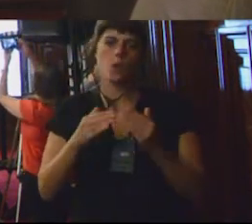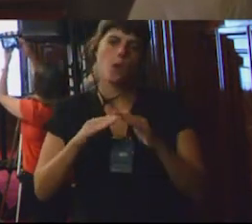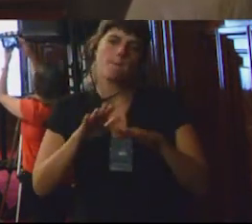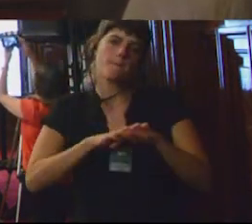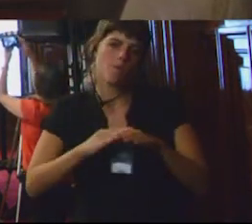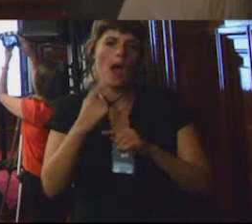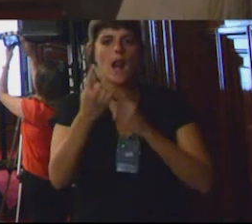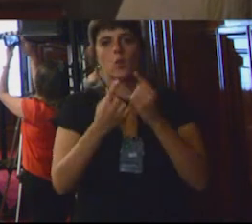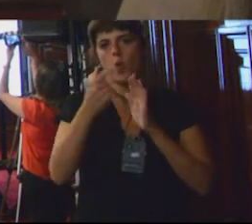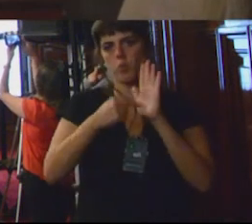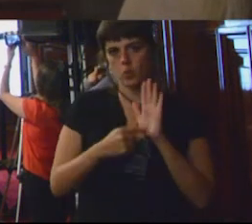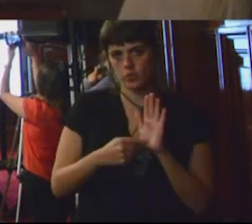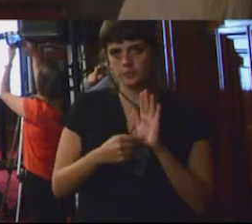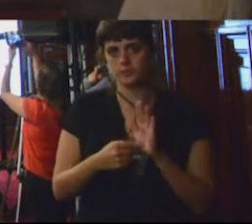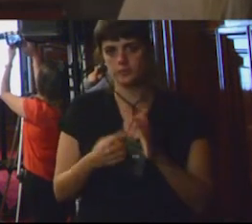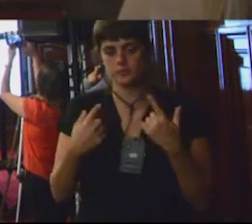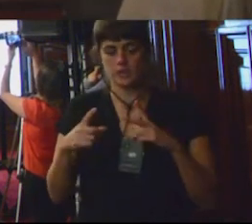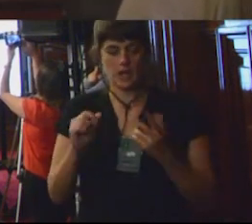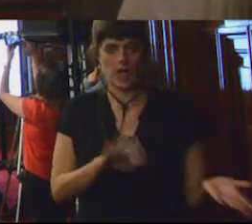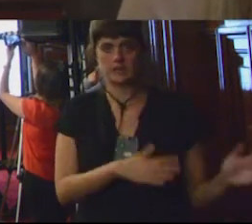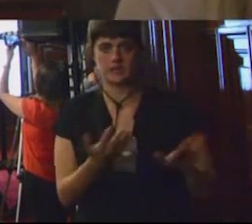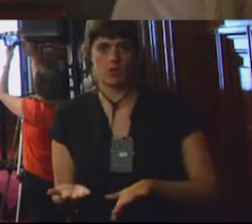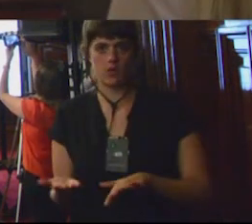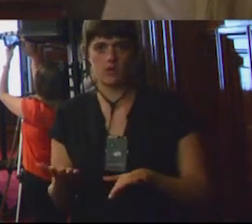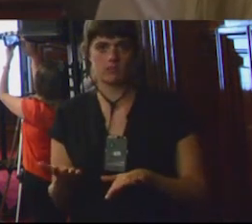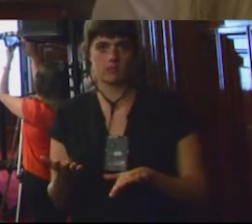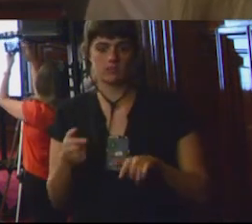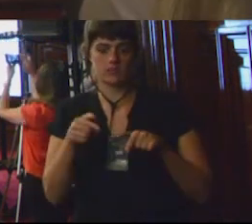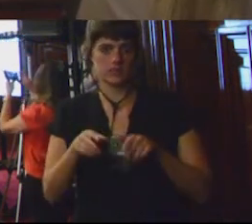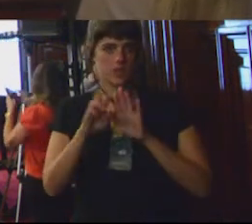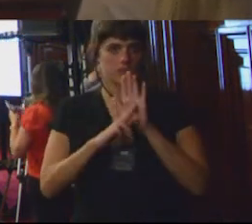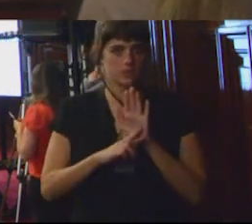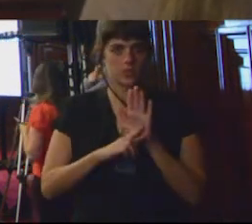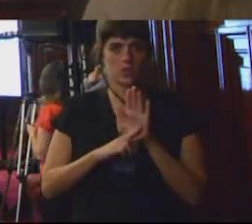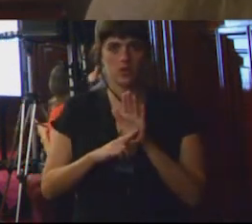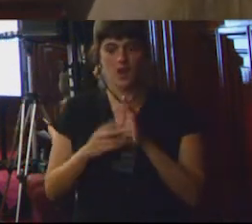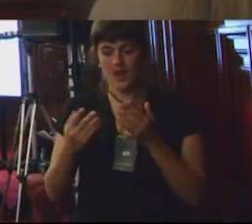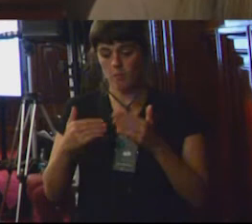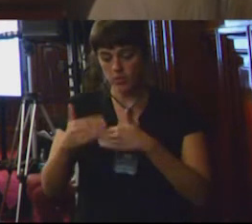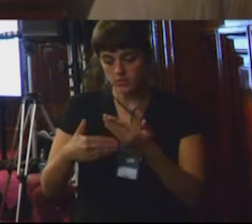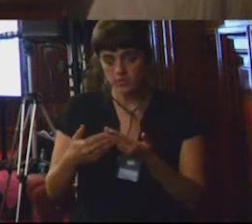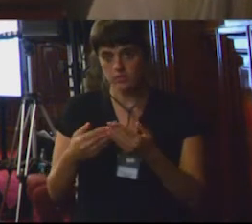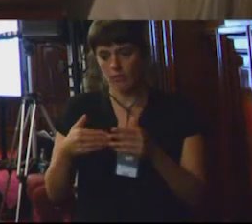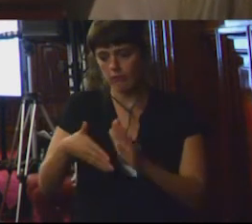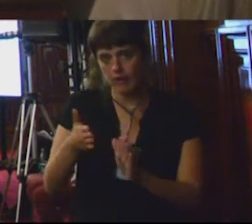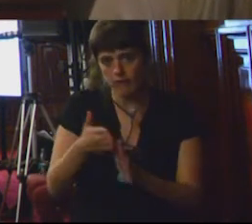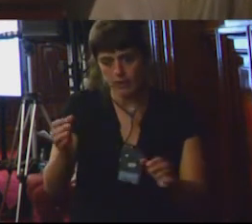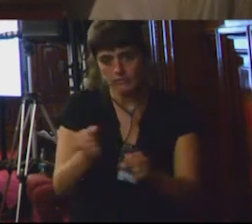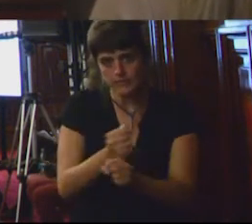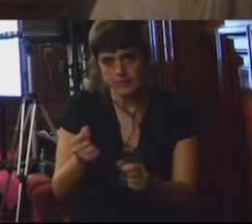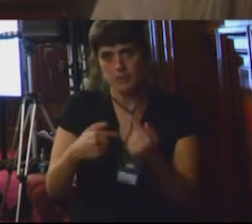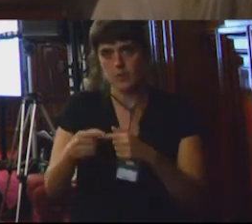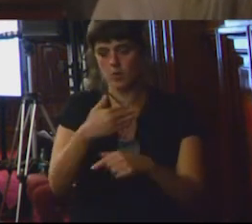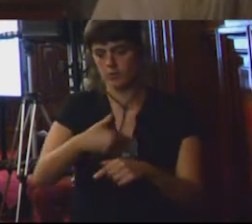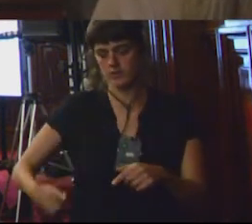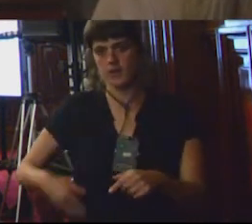momento essa regulamentação, alteração ao veto, o projeto está em vias de entrada em vigor e até o momento esse compromisso firmado entre o Presidente da República e os senadores